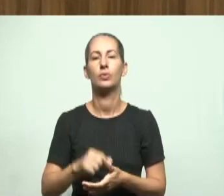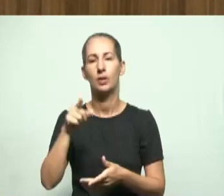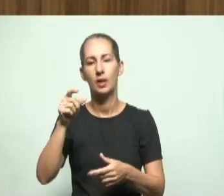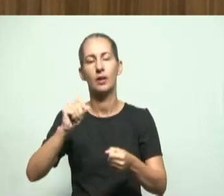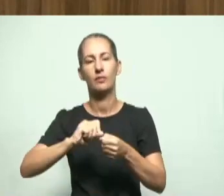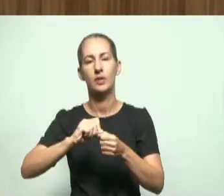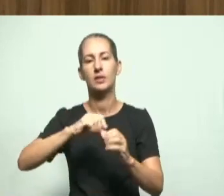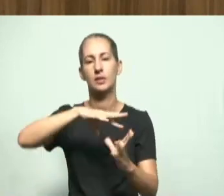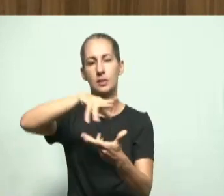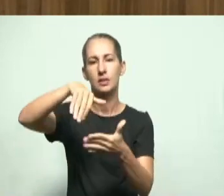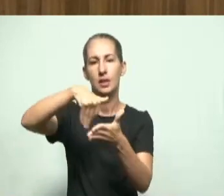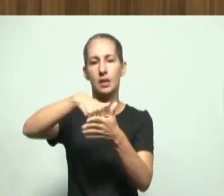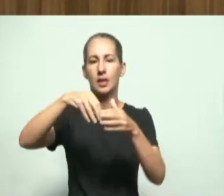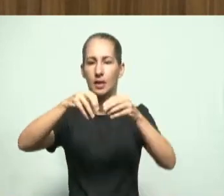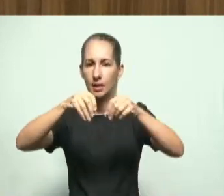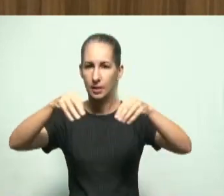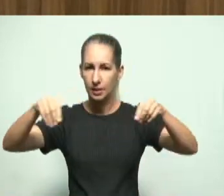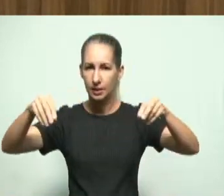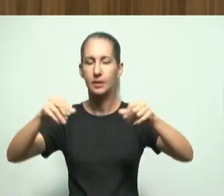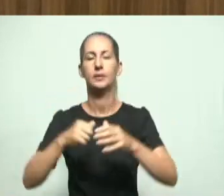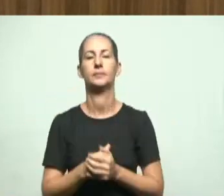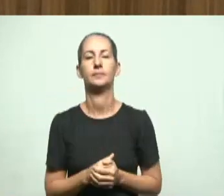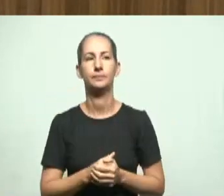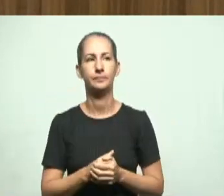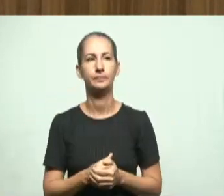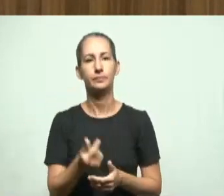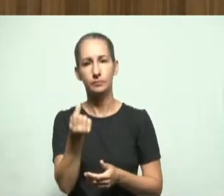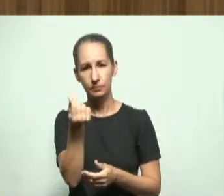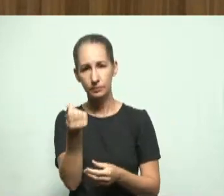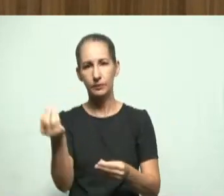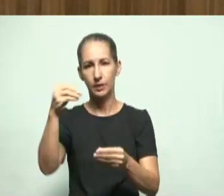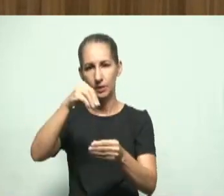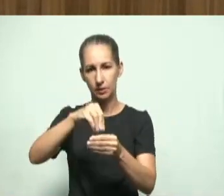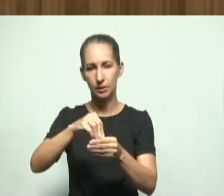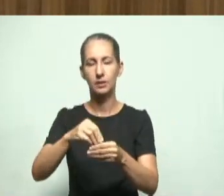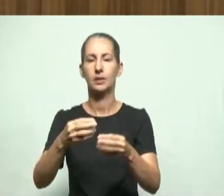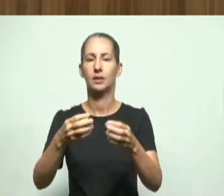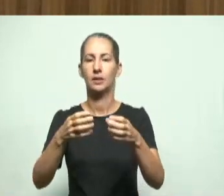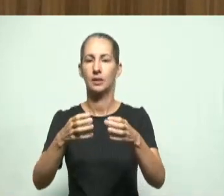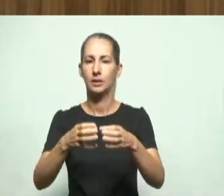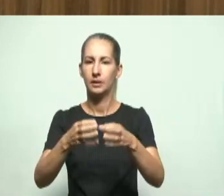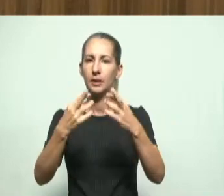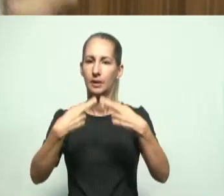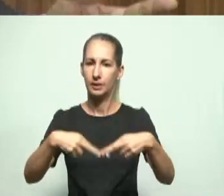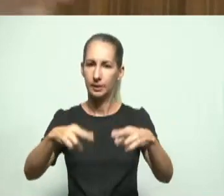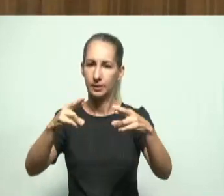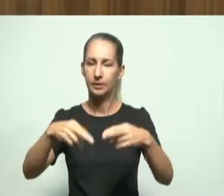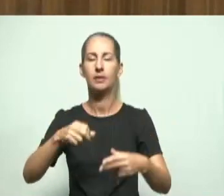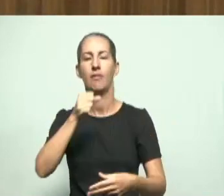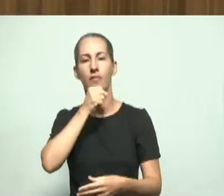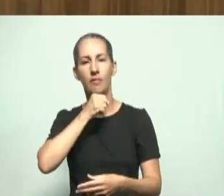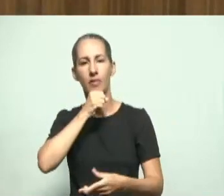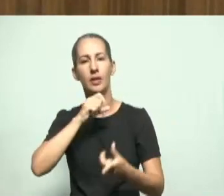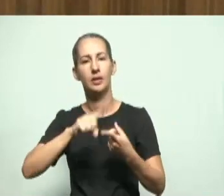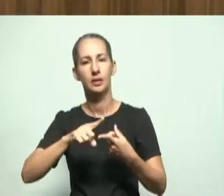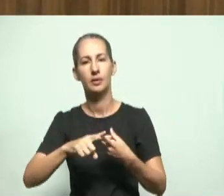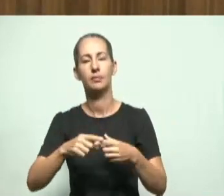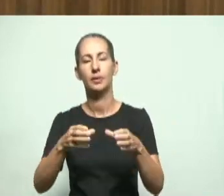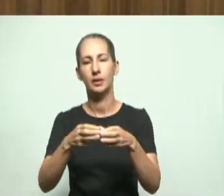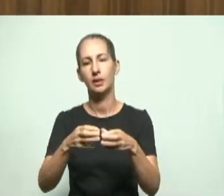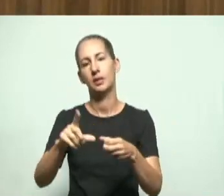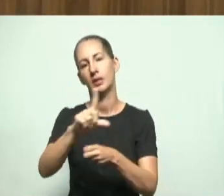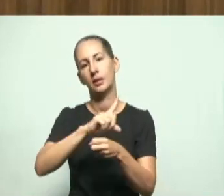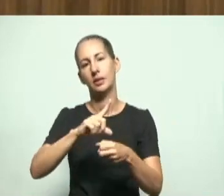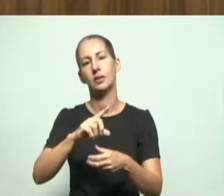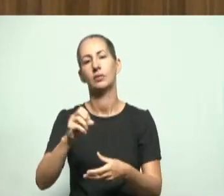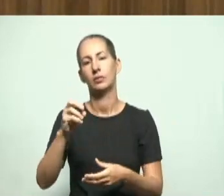Ridinha, colocamos emenda para a quadra de esporte também da Ridinha Velha, também para a do Rio Doce, e está